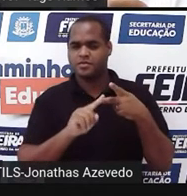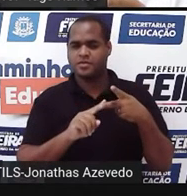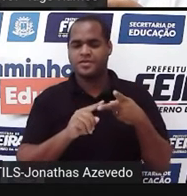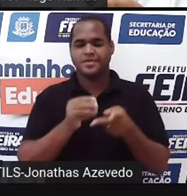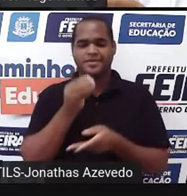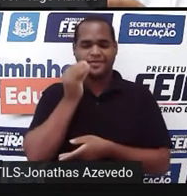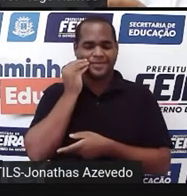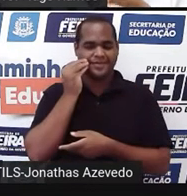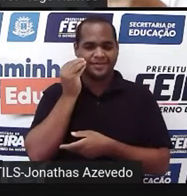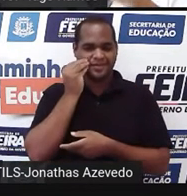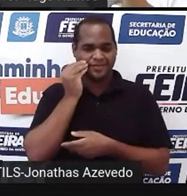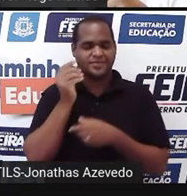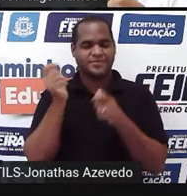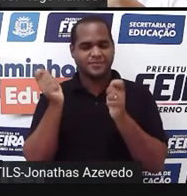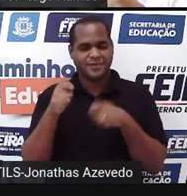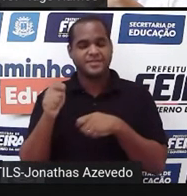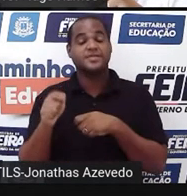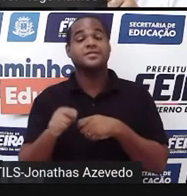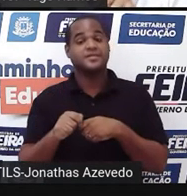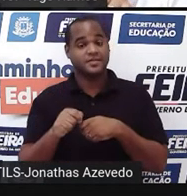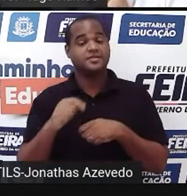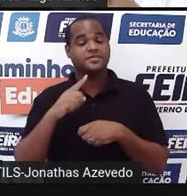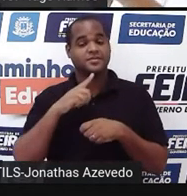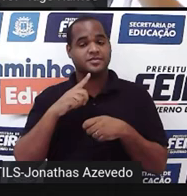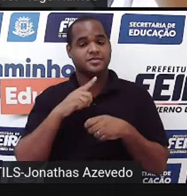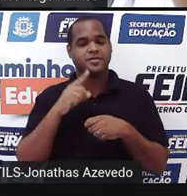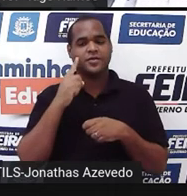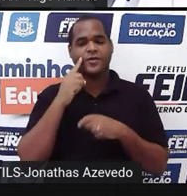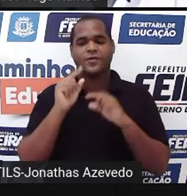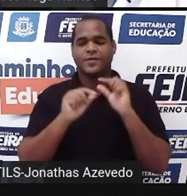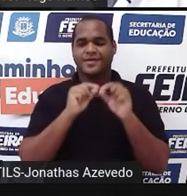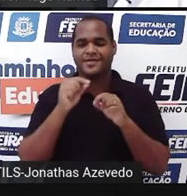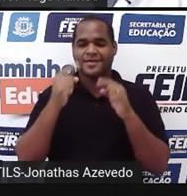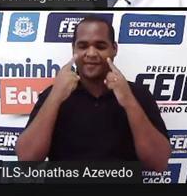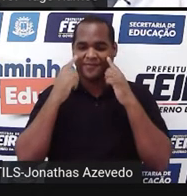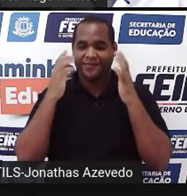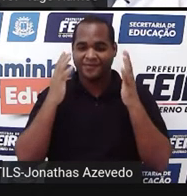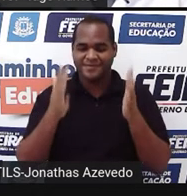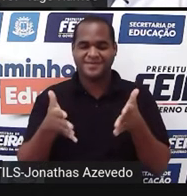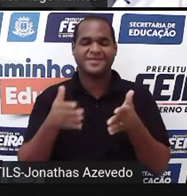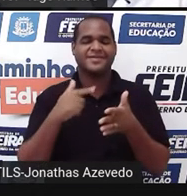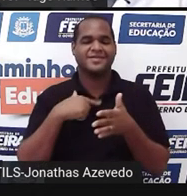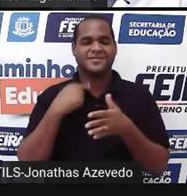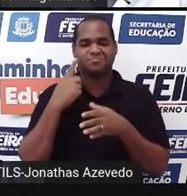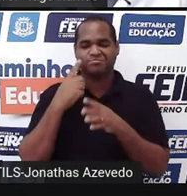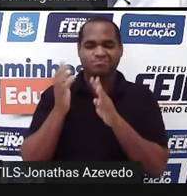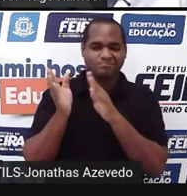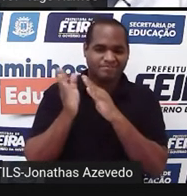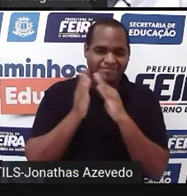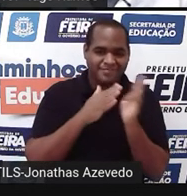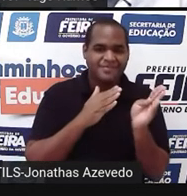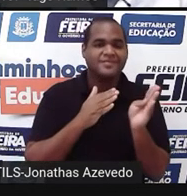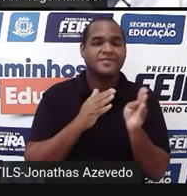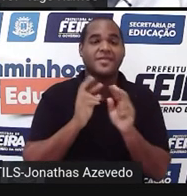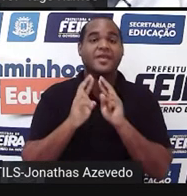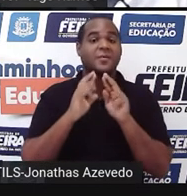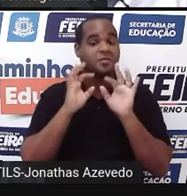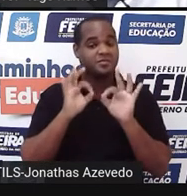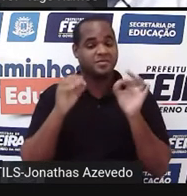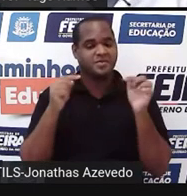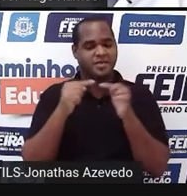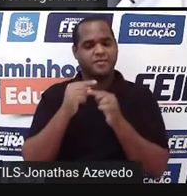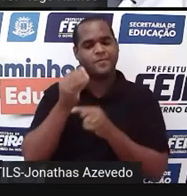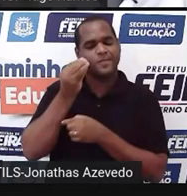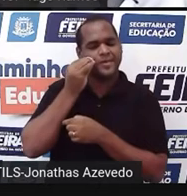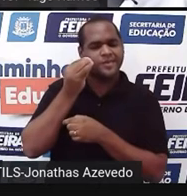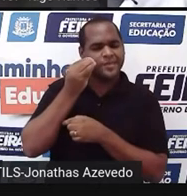por tentativas e por tentativas é esse que a gente acabou de ver aqui tá bom essa resolução que a gente acabou